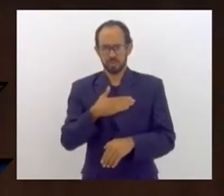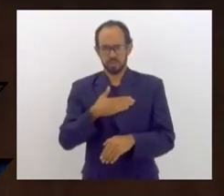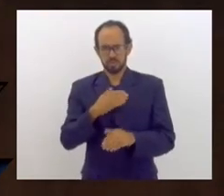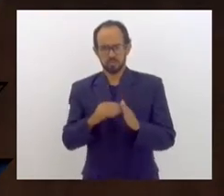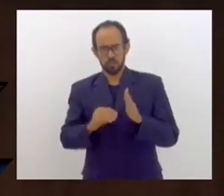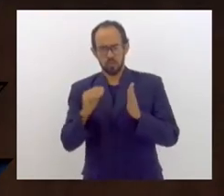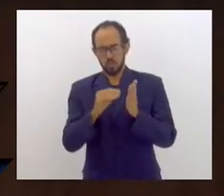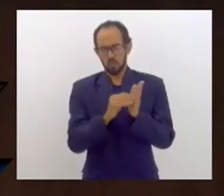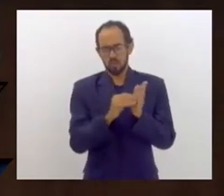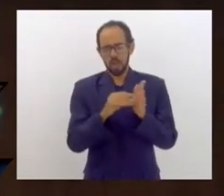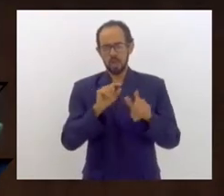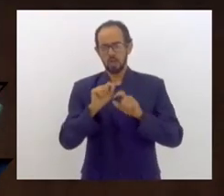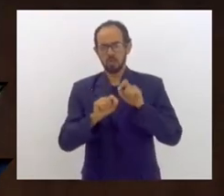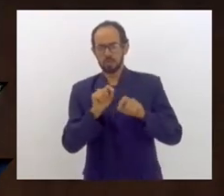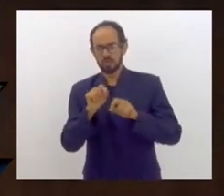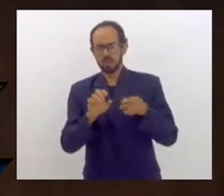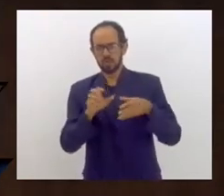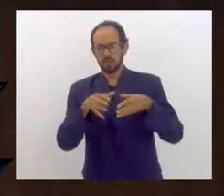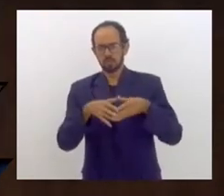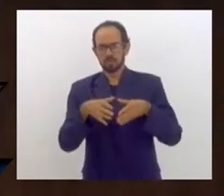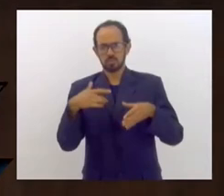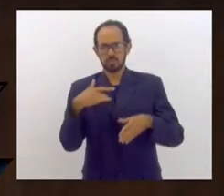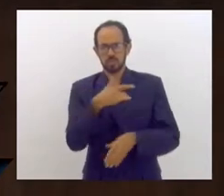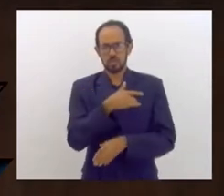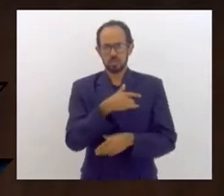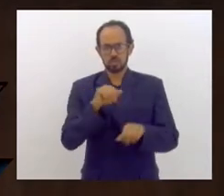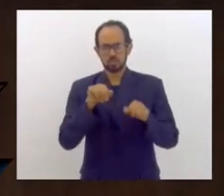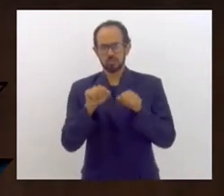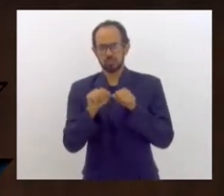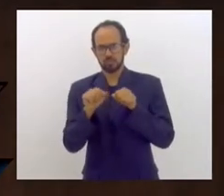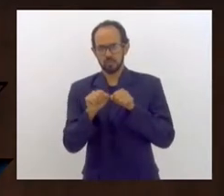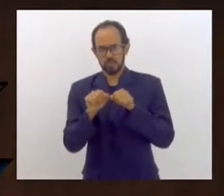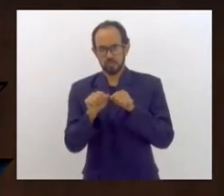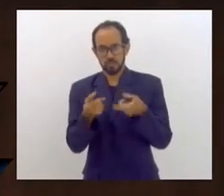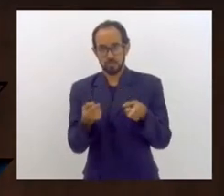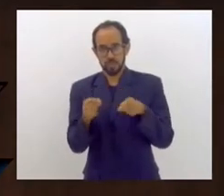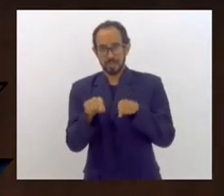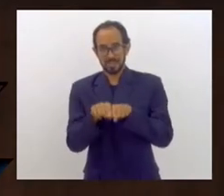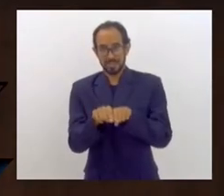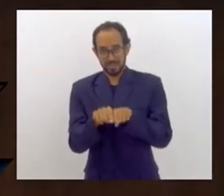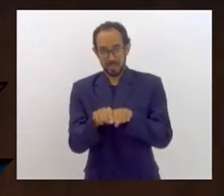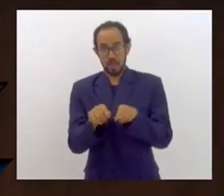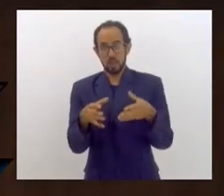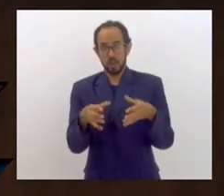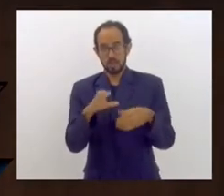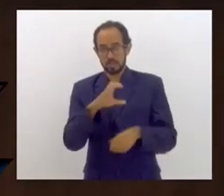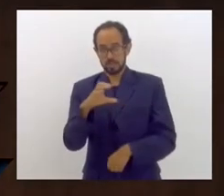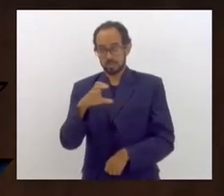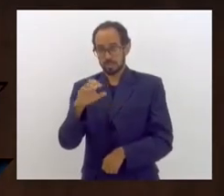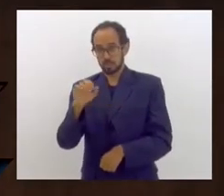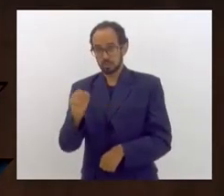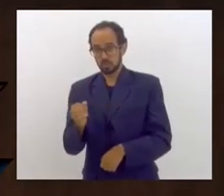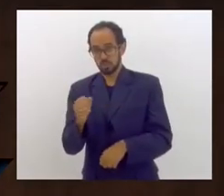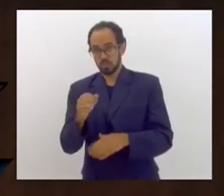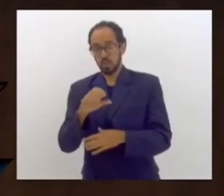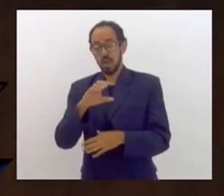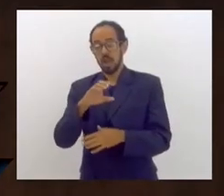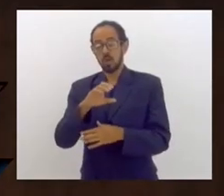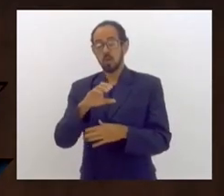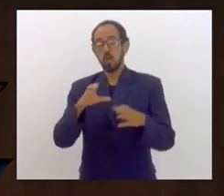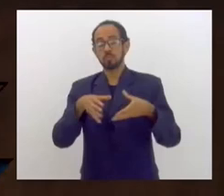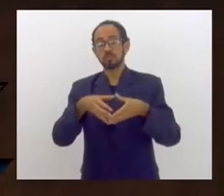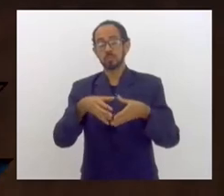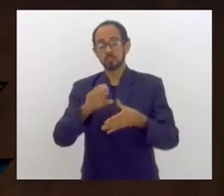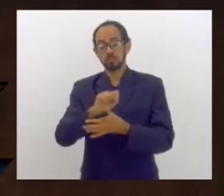observação, que a Comissão de Saúde, ela realizou, em parceria com a Comissão de Segurança Pública, uma